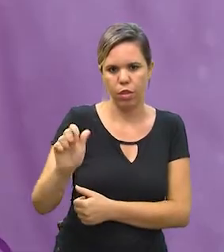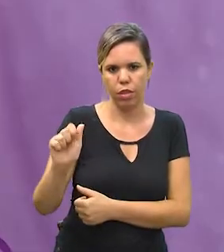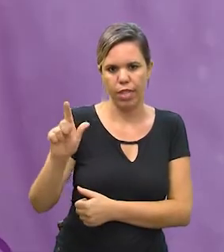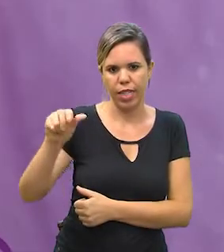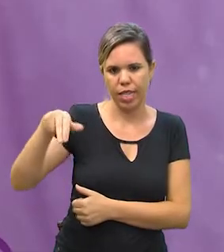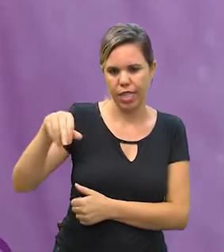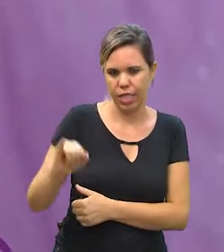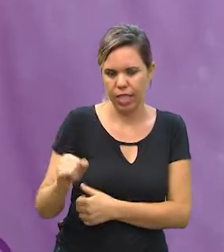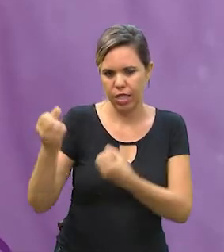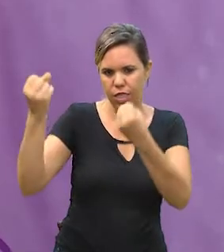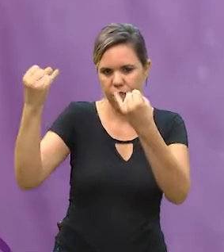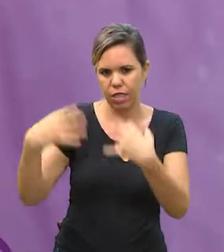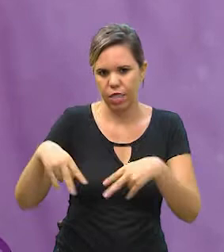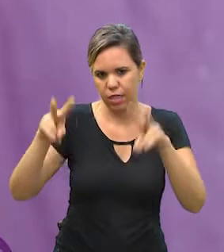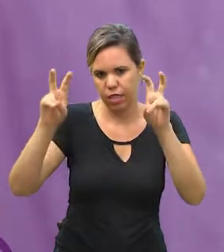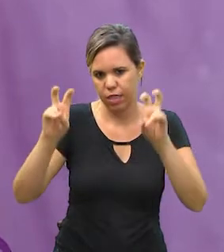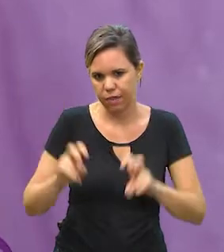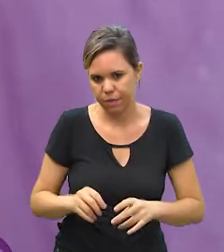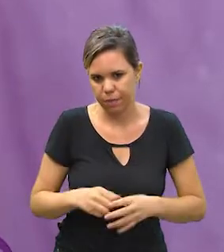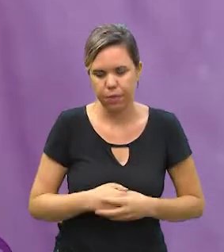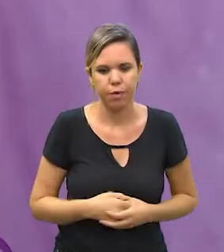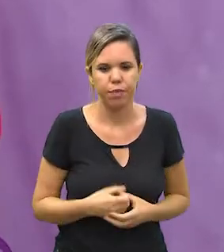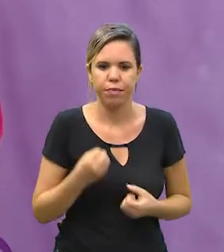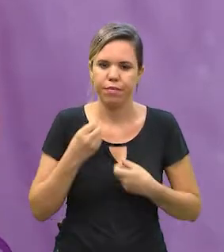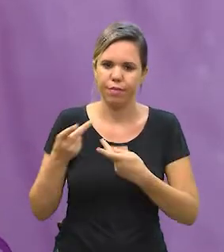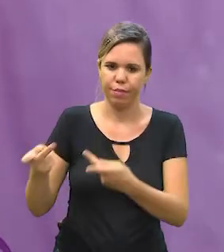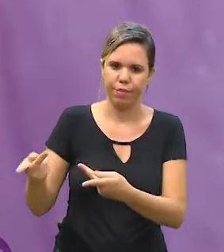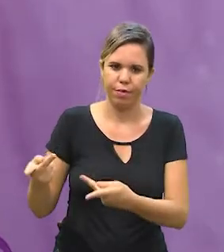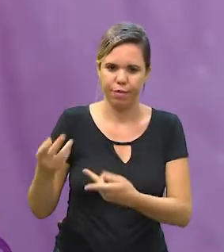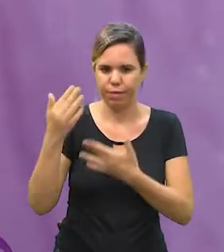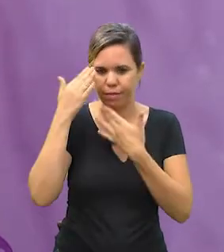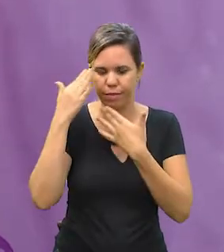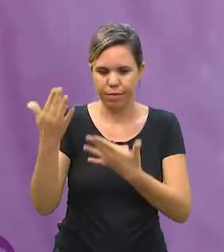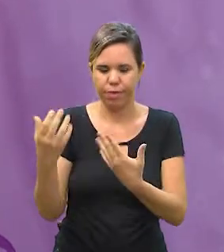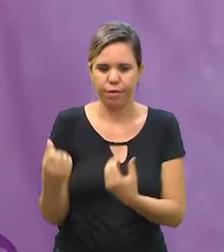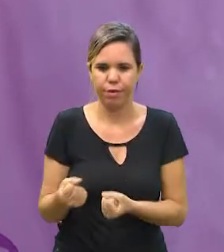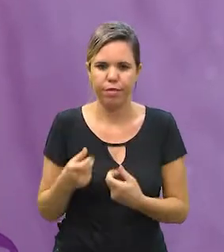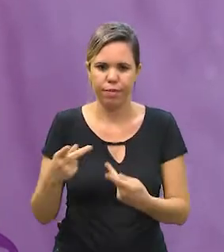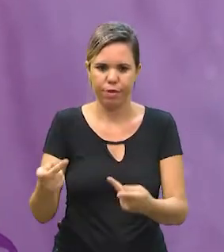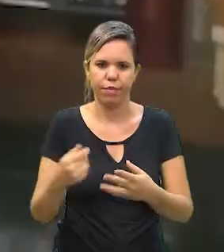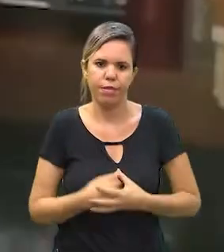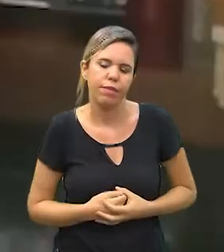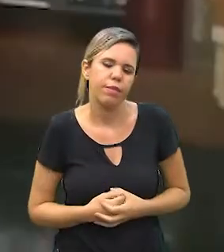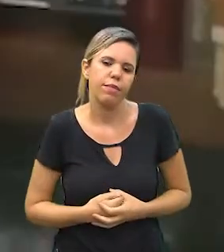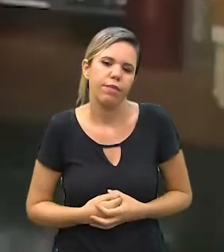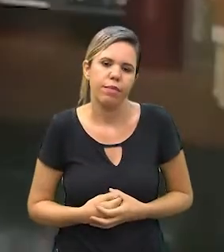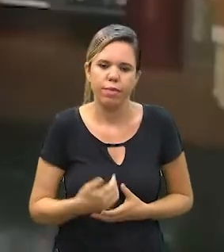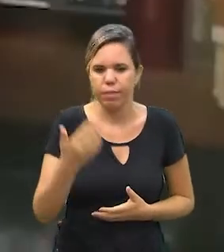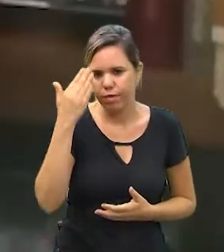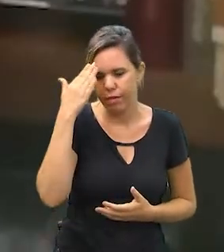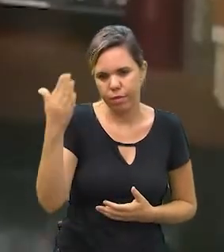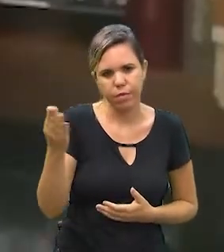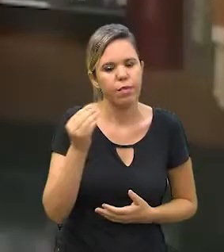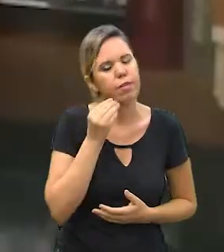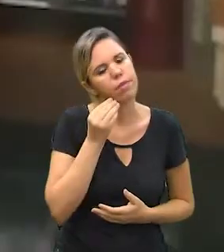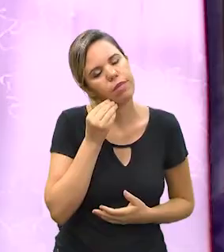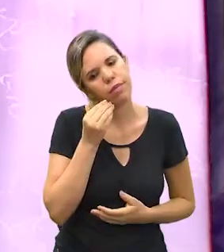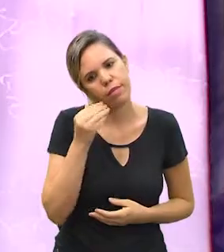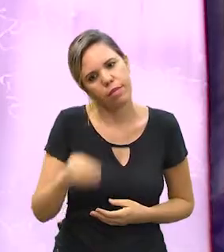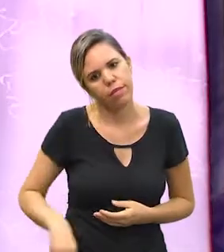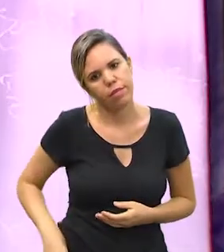tem muito para falar sobre esse tema, né, doutor? Seja bem-vindo, obrigado por aceitar o nosso convite. Eu que agradeço pela